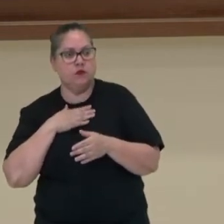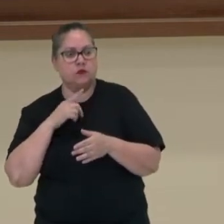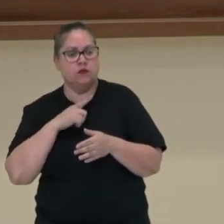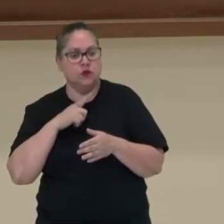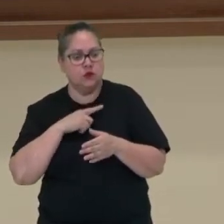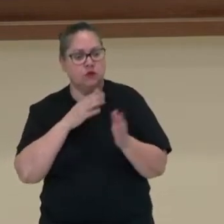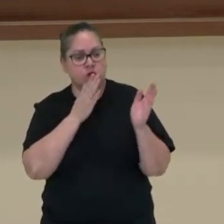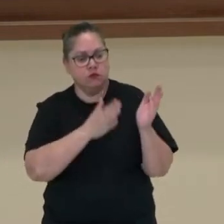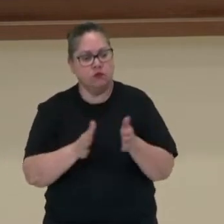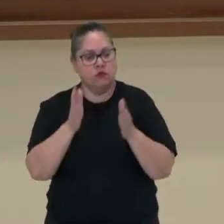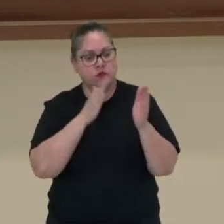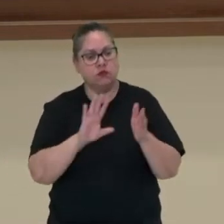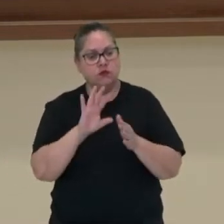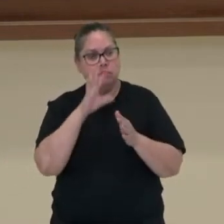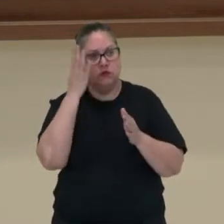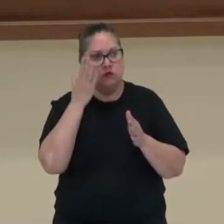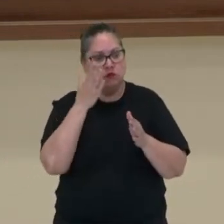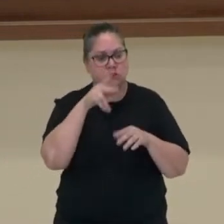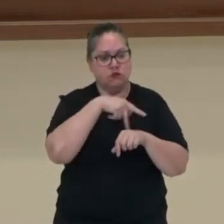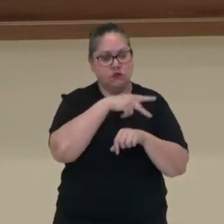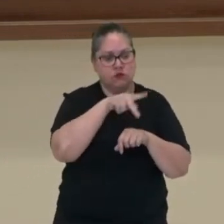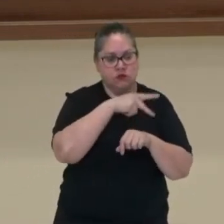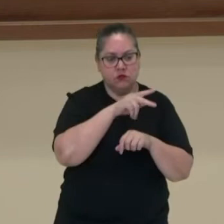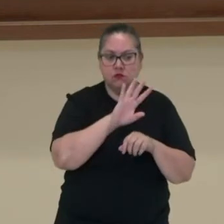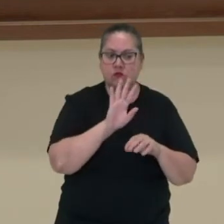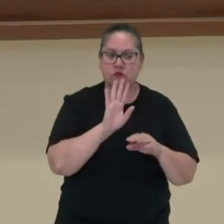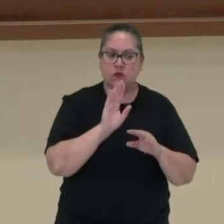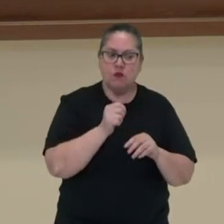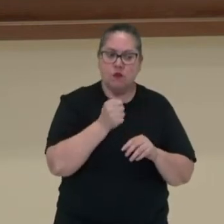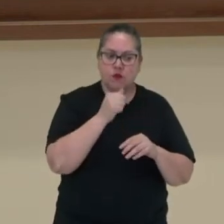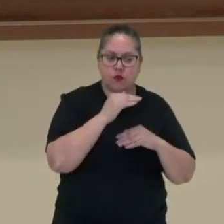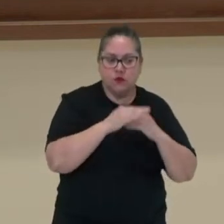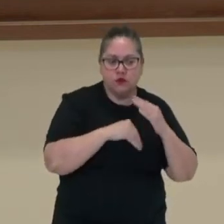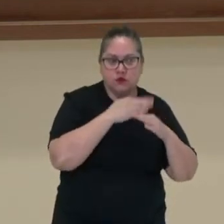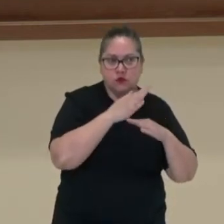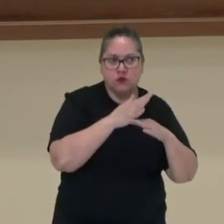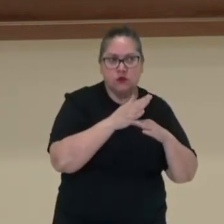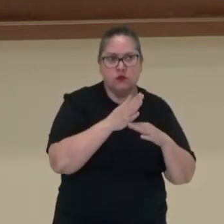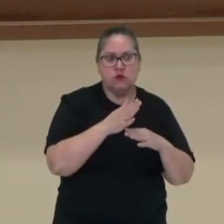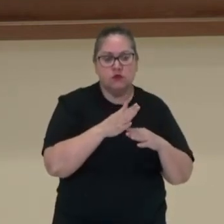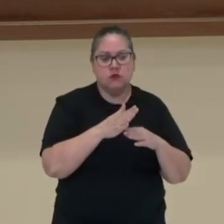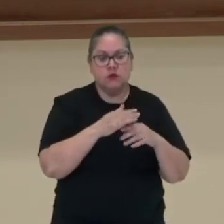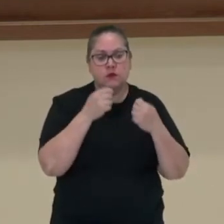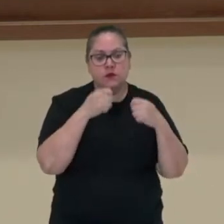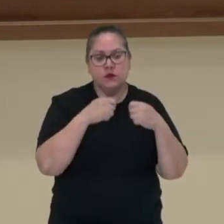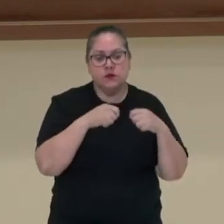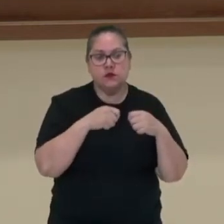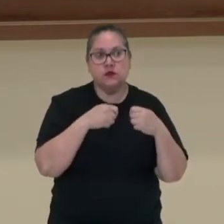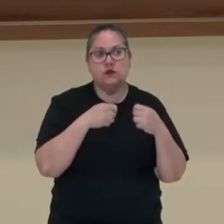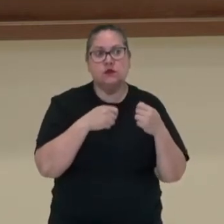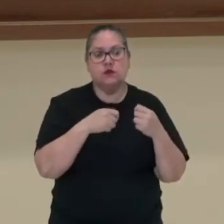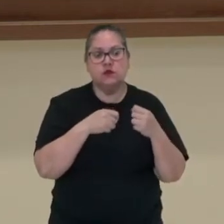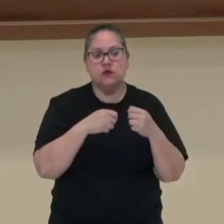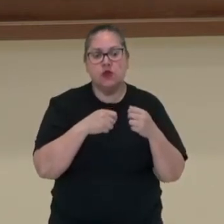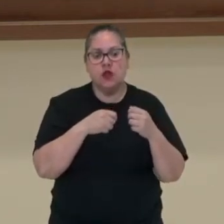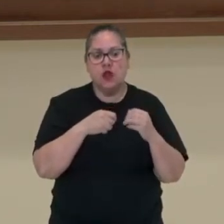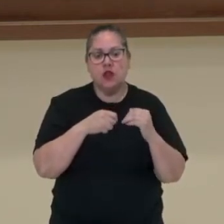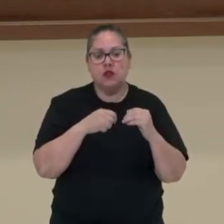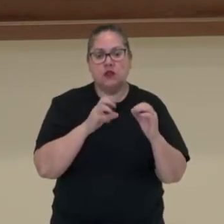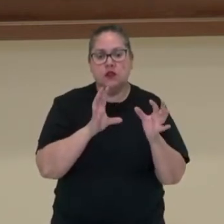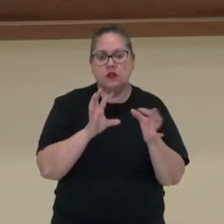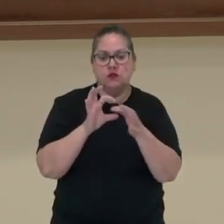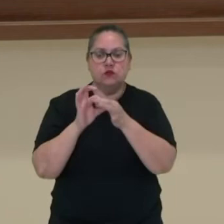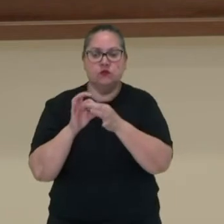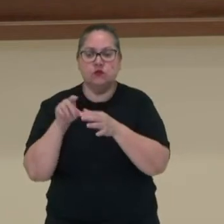uma produção acontecendo nos países não tão desenvolvidos, mas esses ainda detêm a vinculação ao